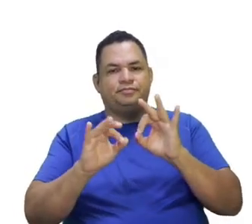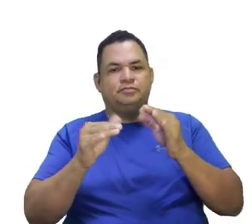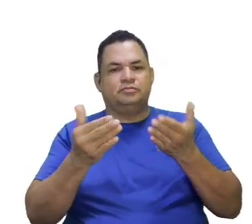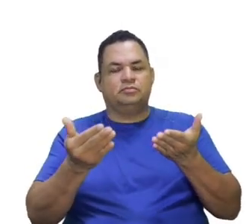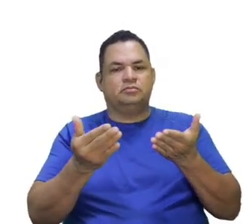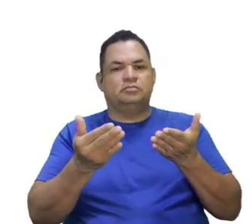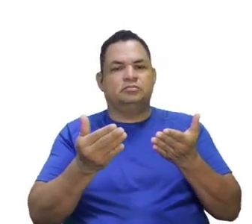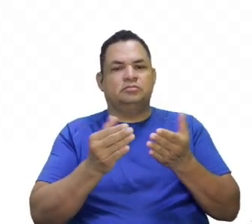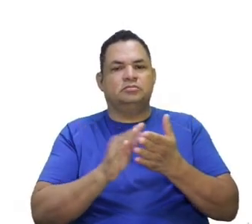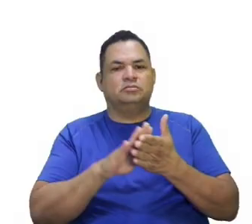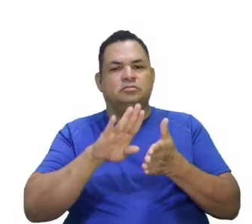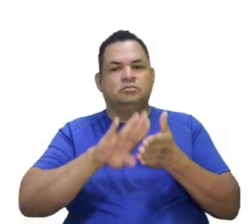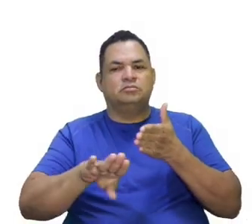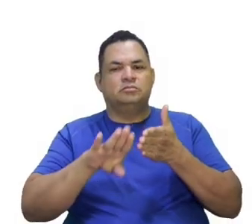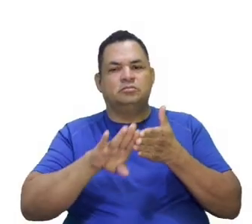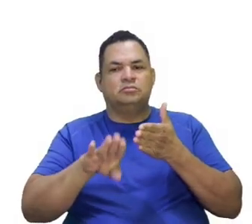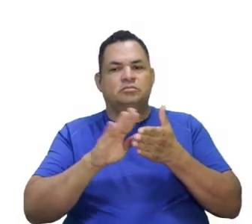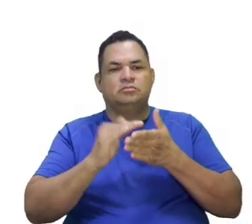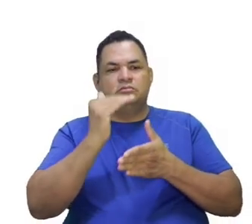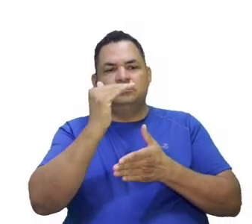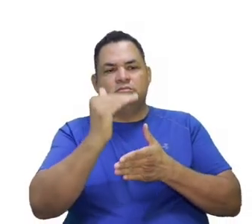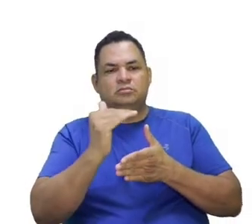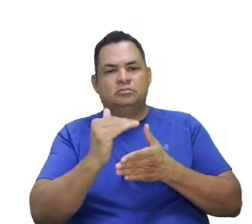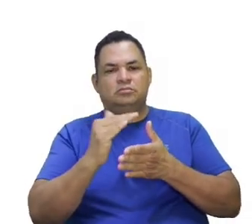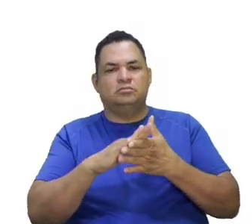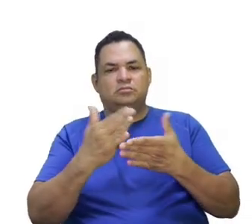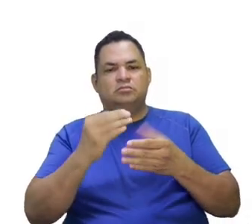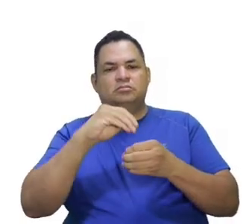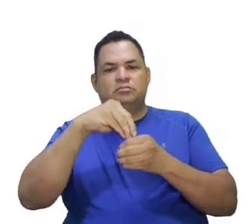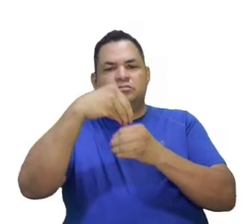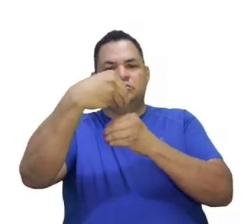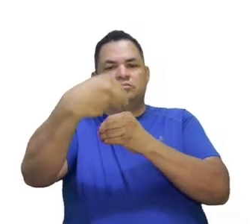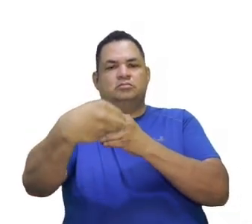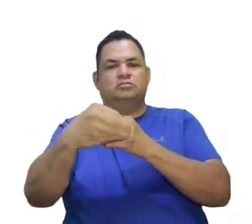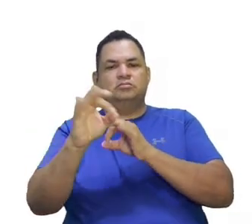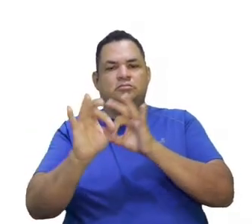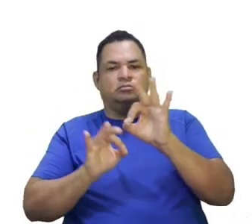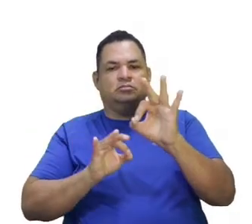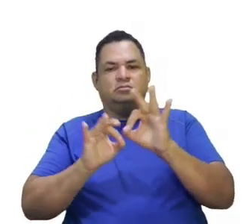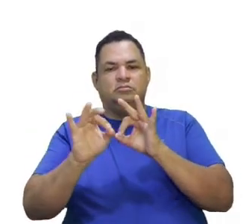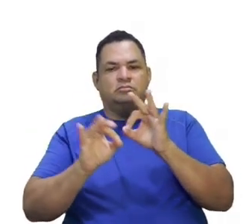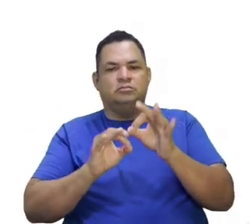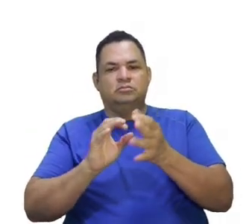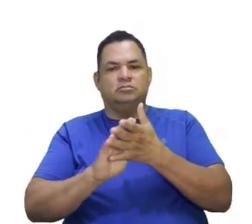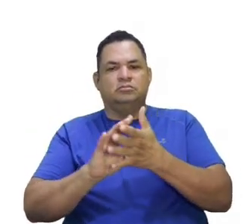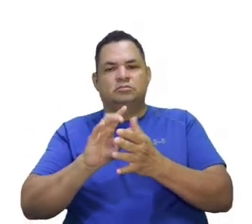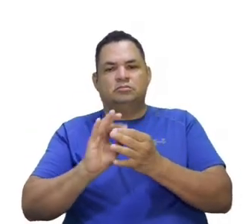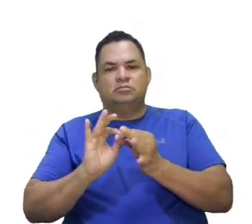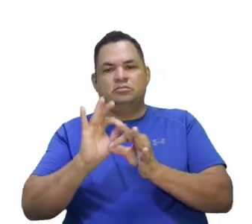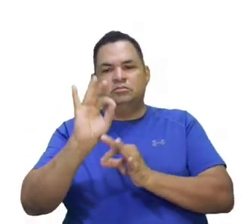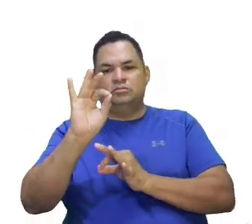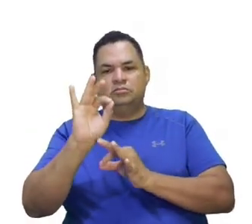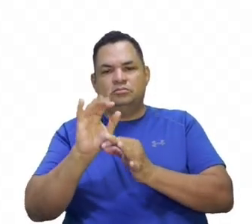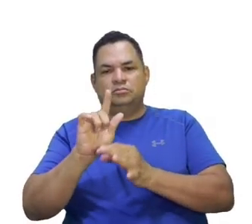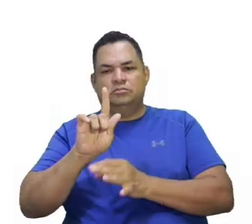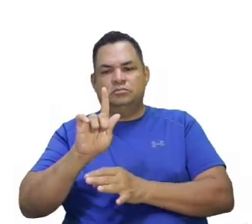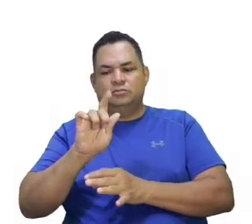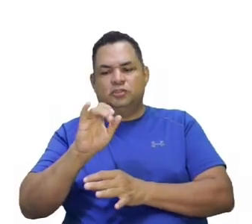elétrons, eles são retirados dos subníveis mais externos em ordem